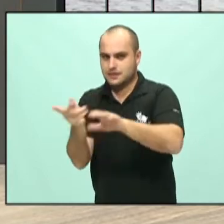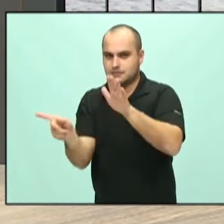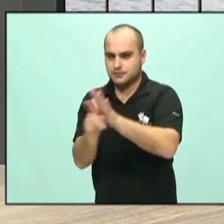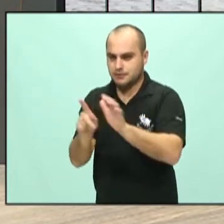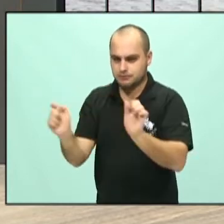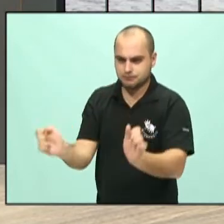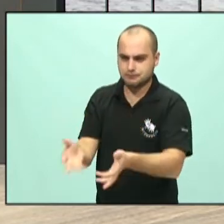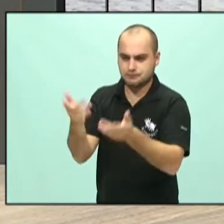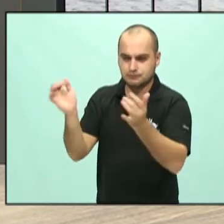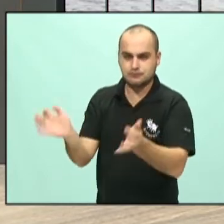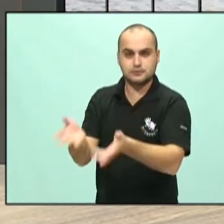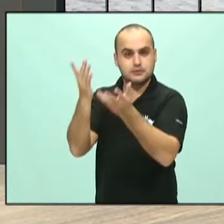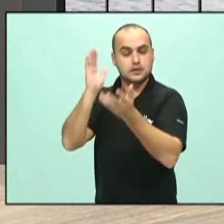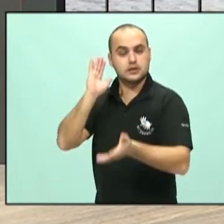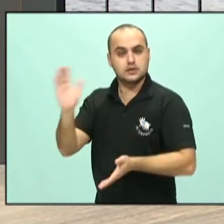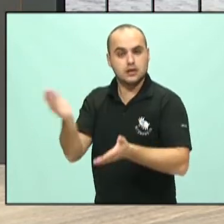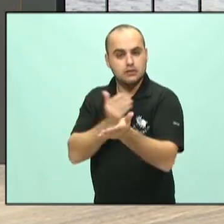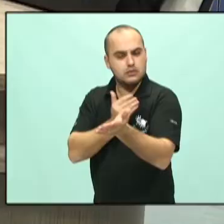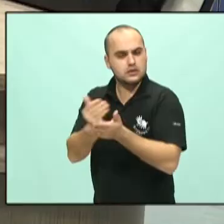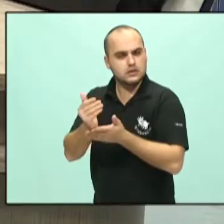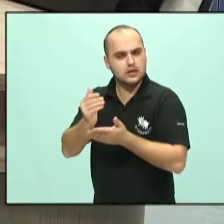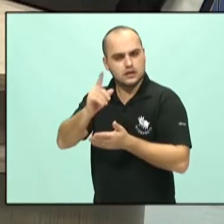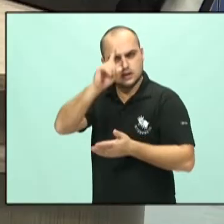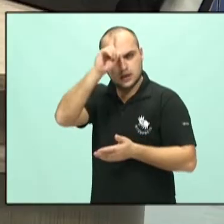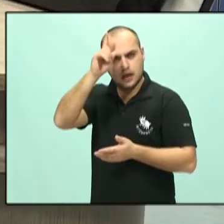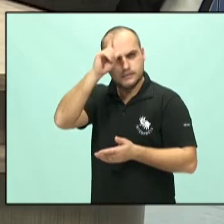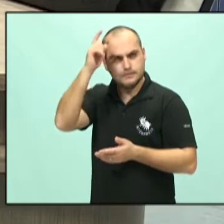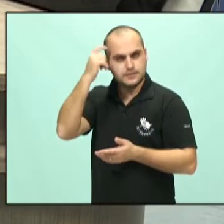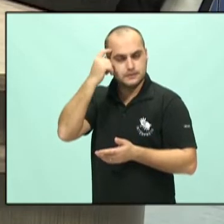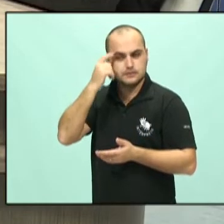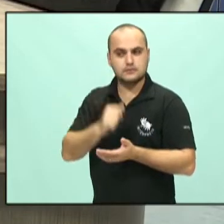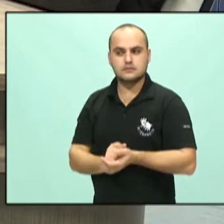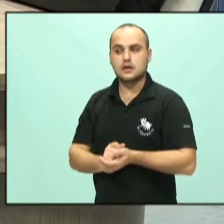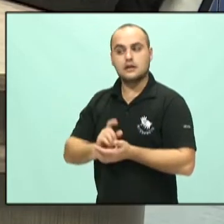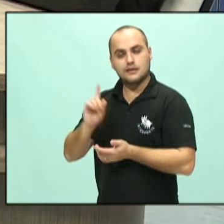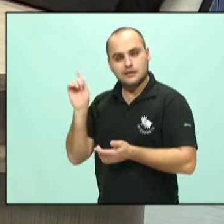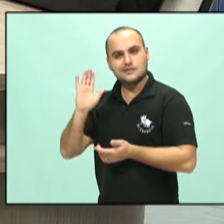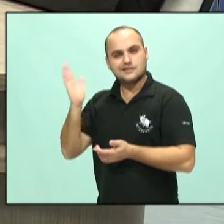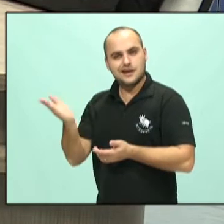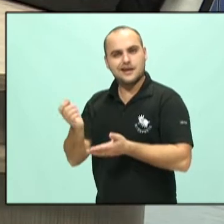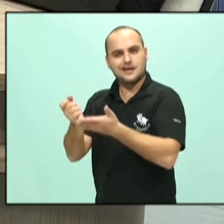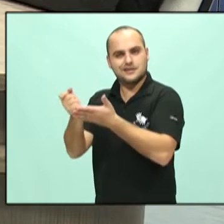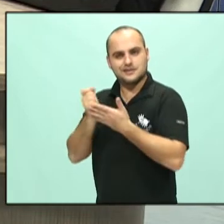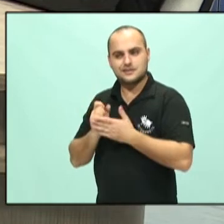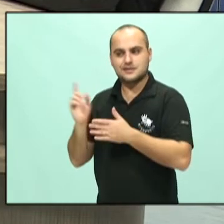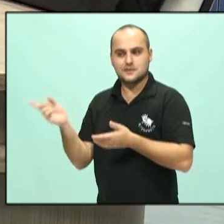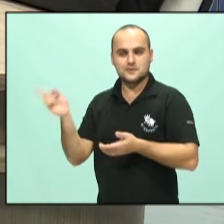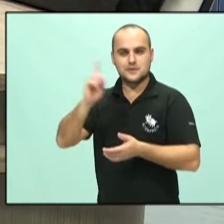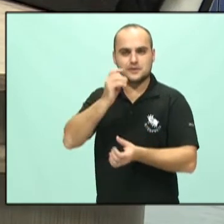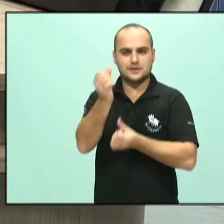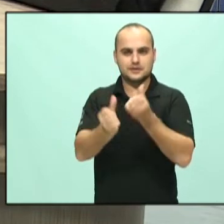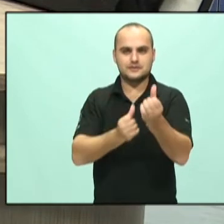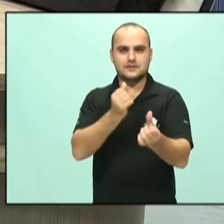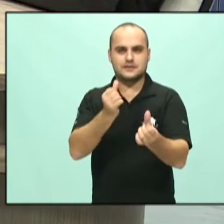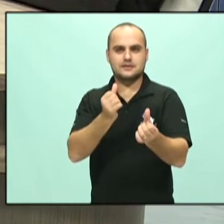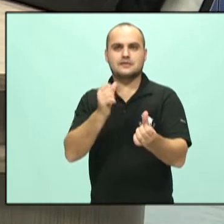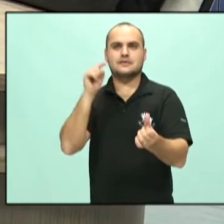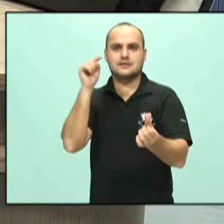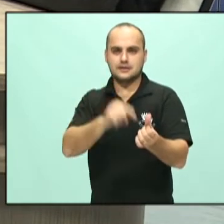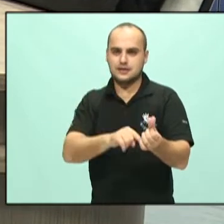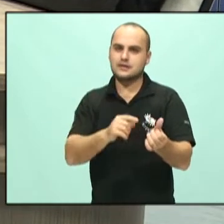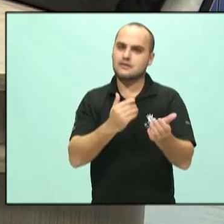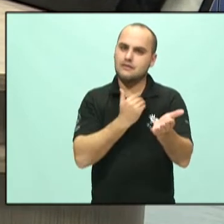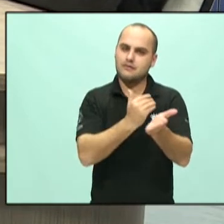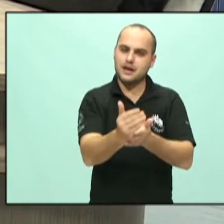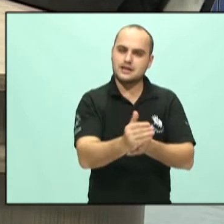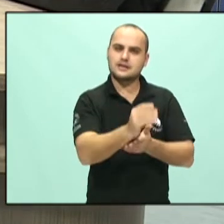em audiovisual que a gente já tem que construir uma ideia, né? Isso também ajuda para adiantar no próximo semestre, que é o TIC, né? Que é o trabalho de iniciação científica